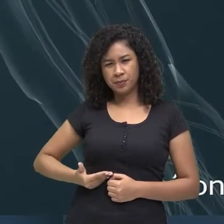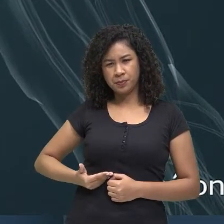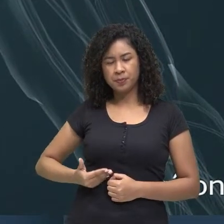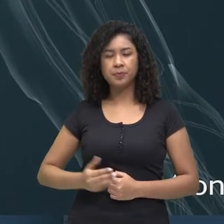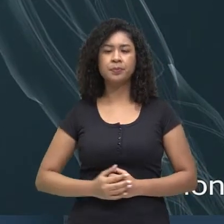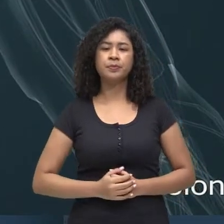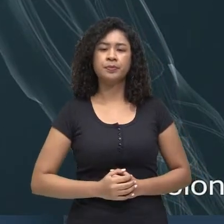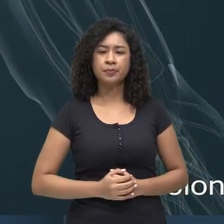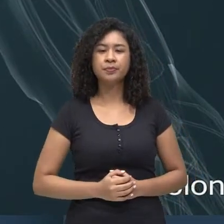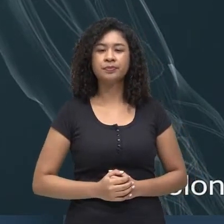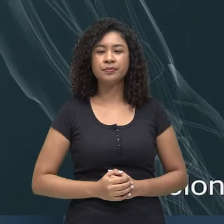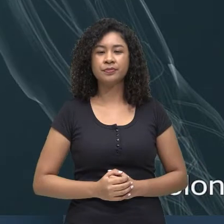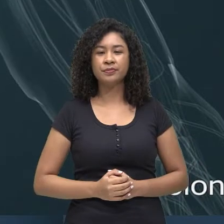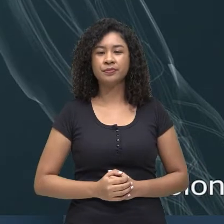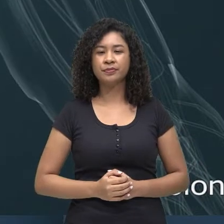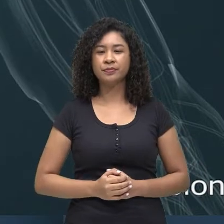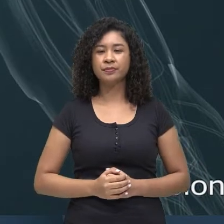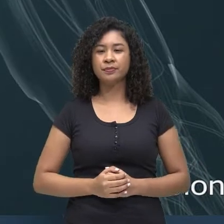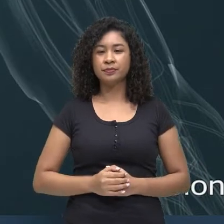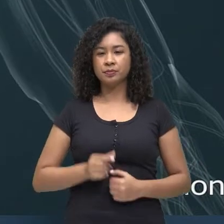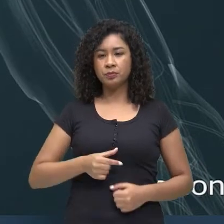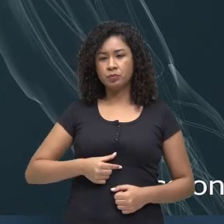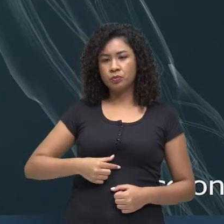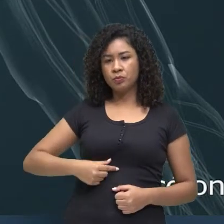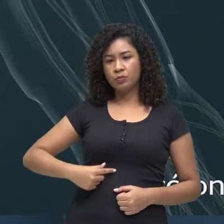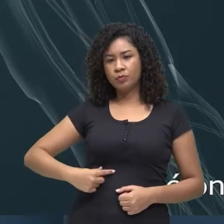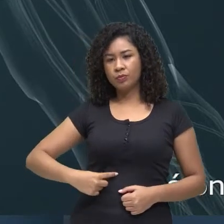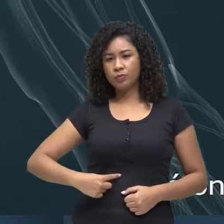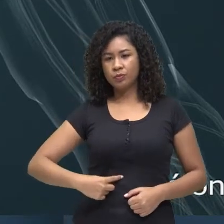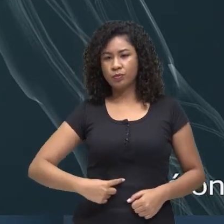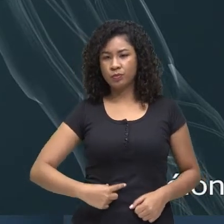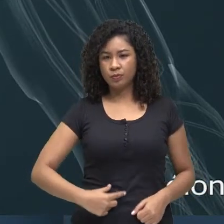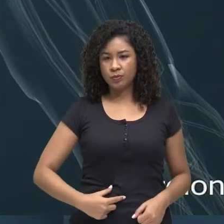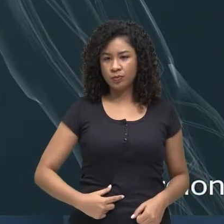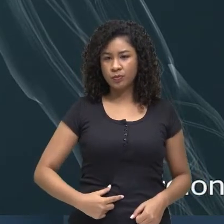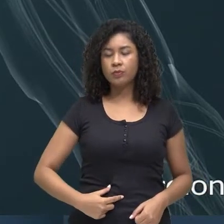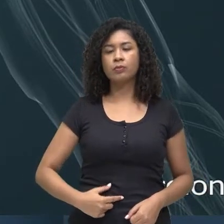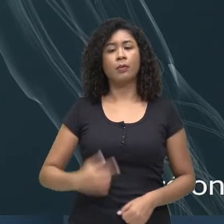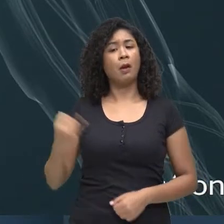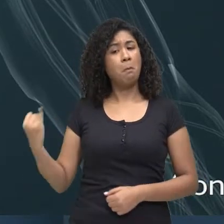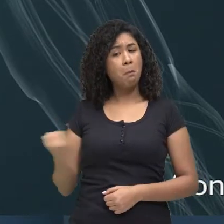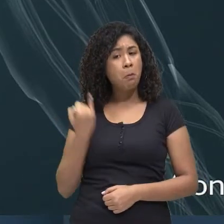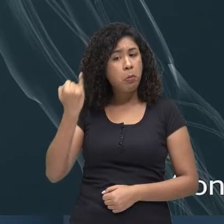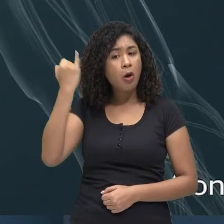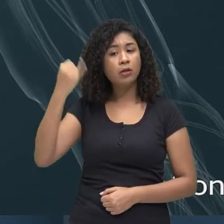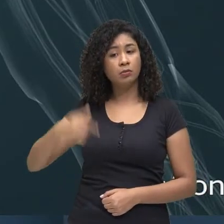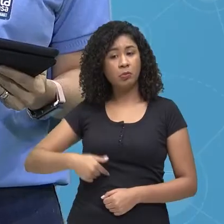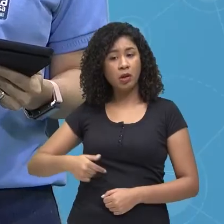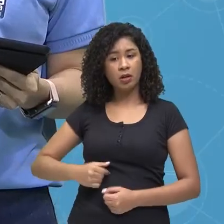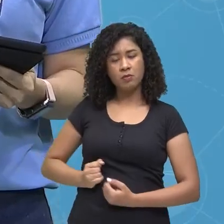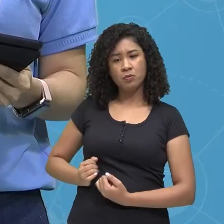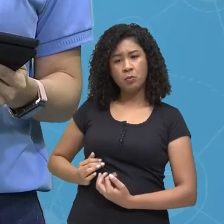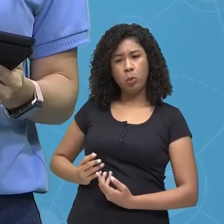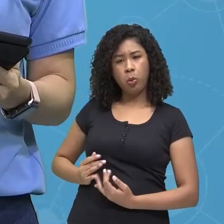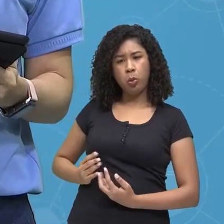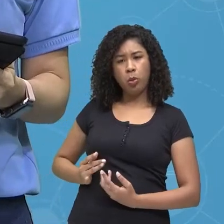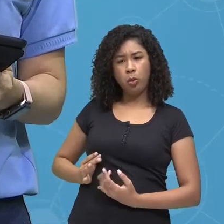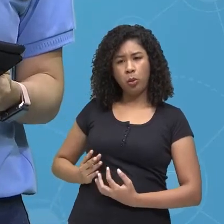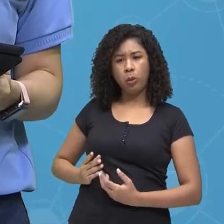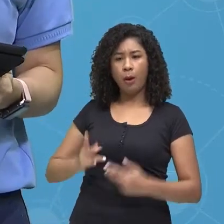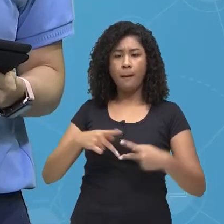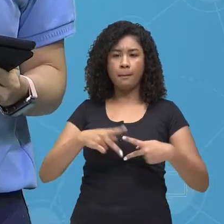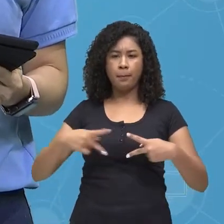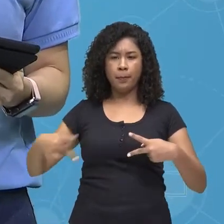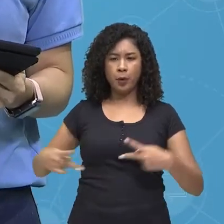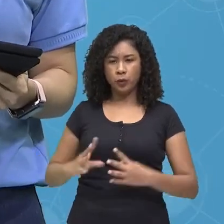do estômago, mas o estômago, ó, ele está aqui. E o estômago é muito importante porque nele que vai haver a digestão das proteínas,